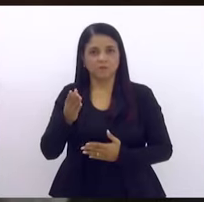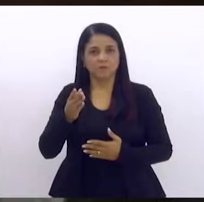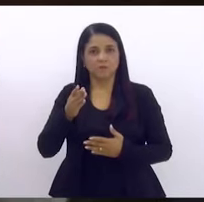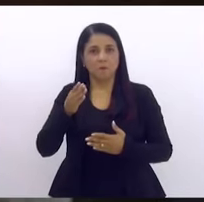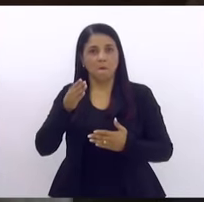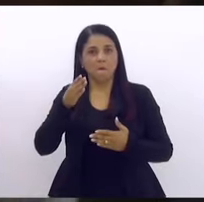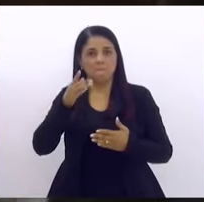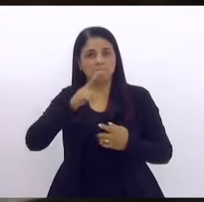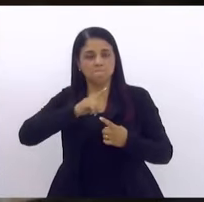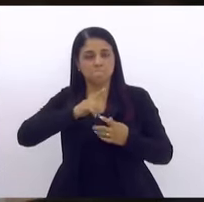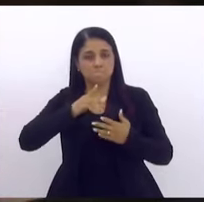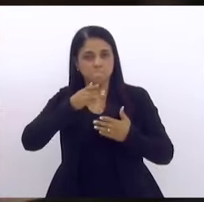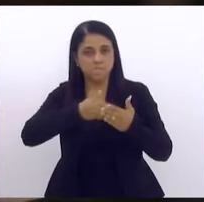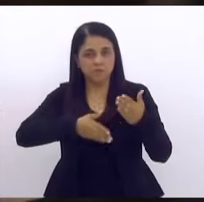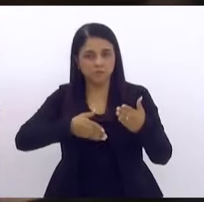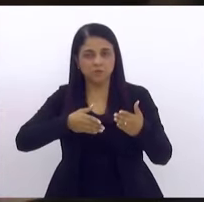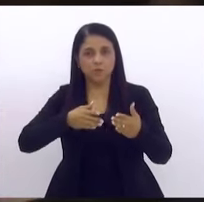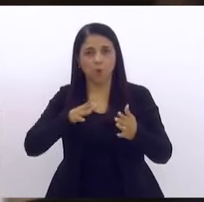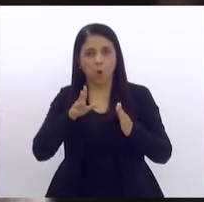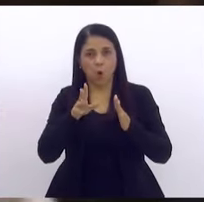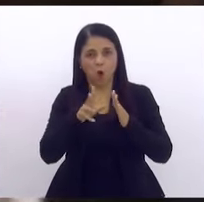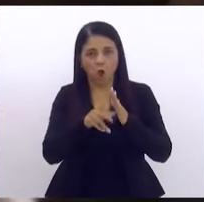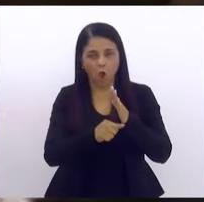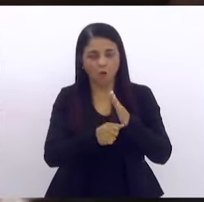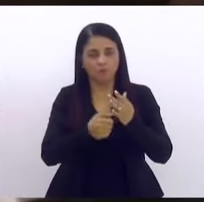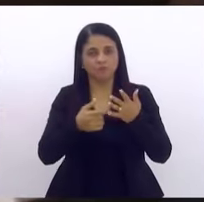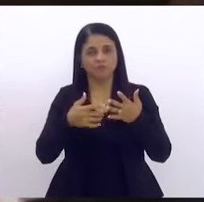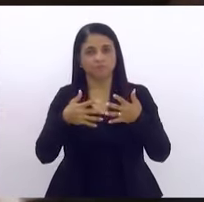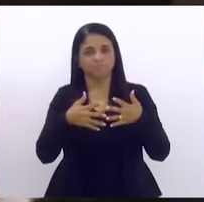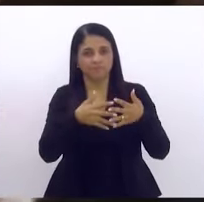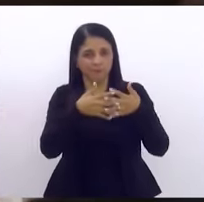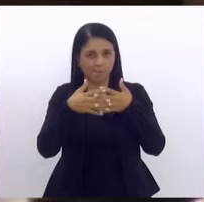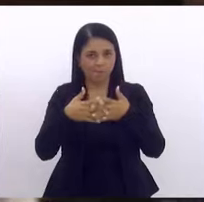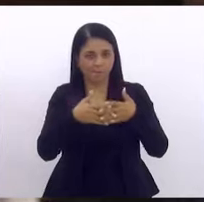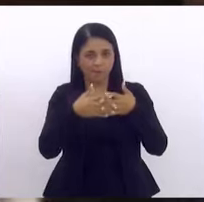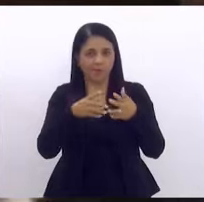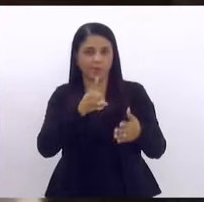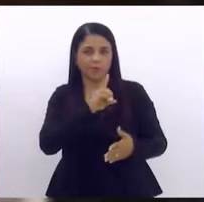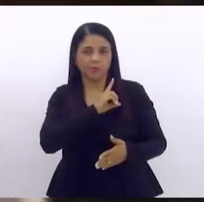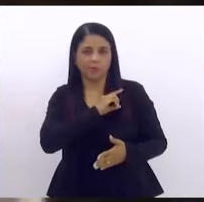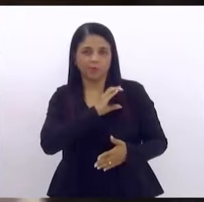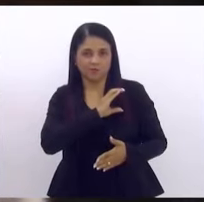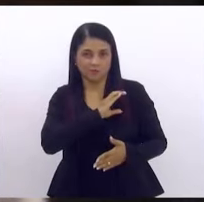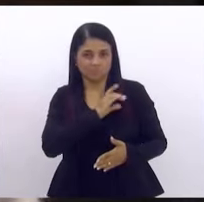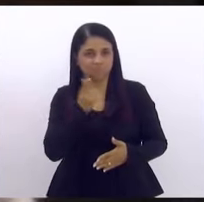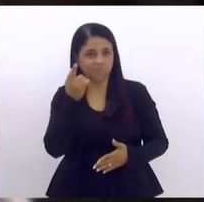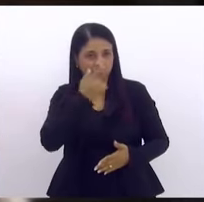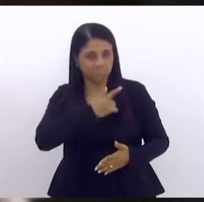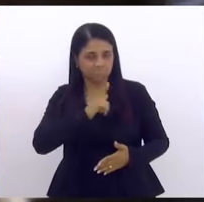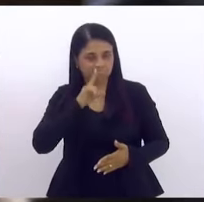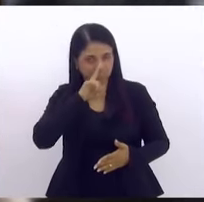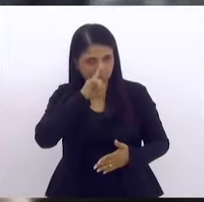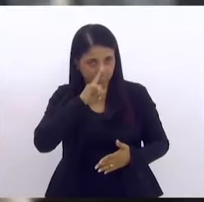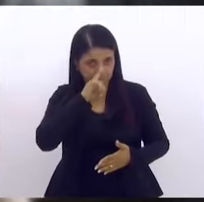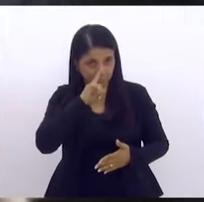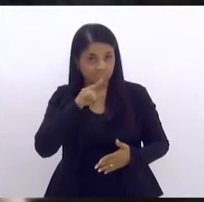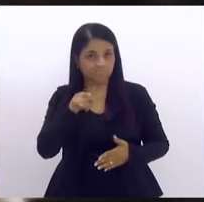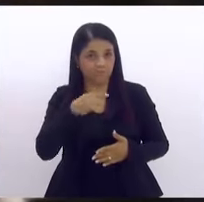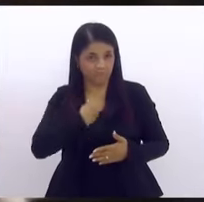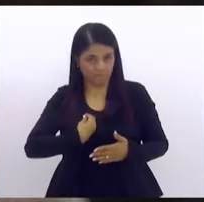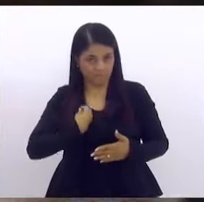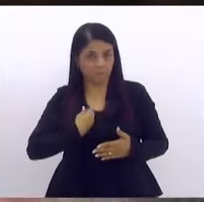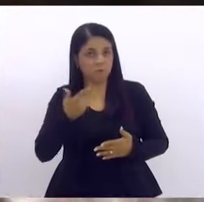um evento, né, um roubo de carga em Duque de Caxias. Colocaram suas vidas em risco, mas conseguiram evitar o assalto. Queria agradecer